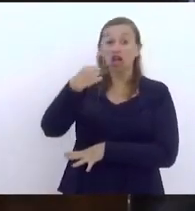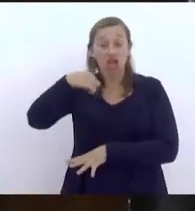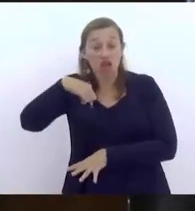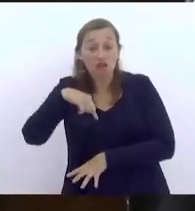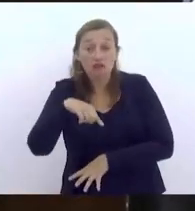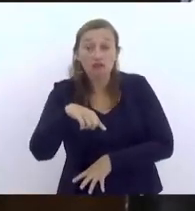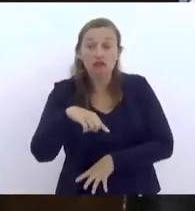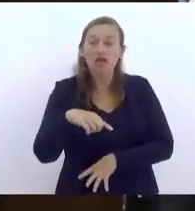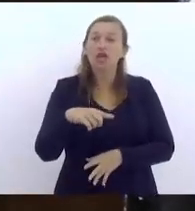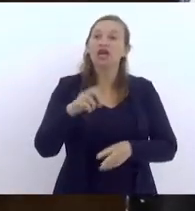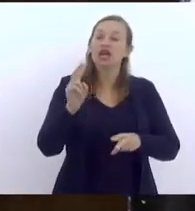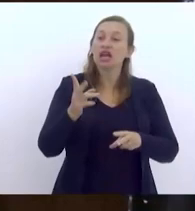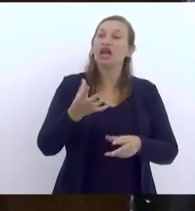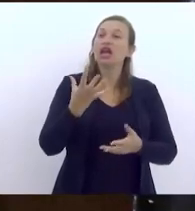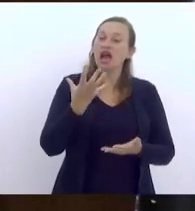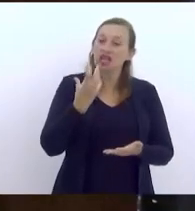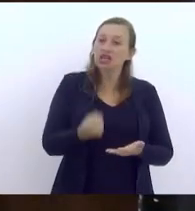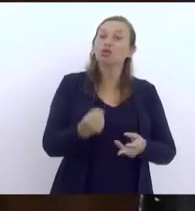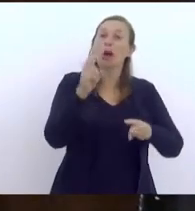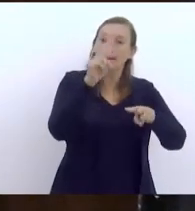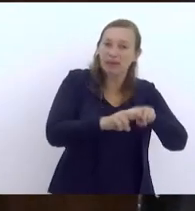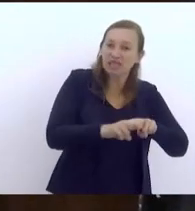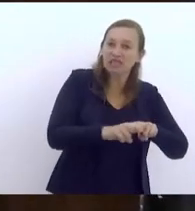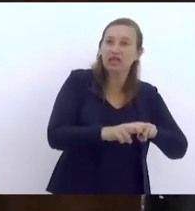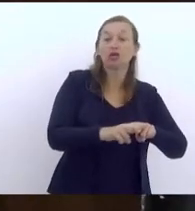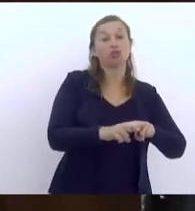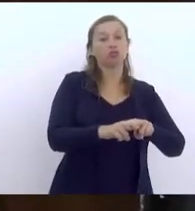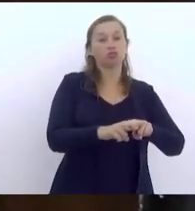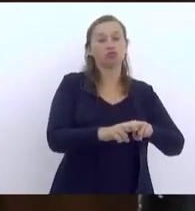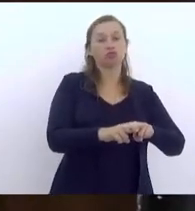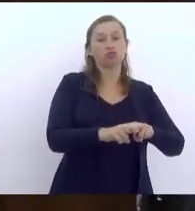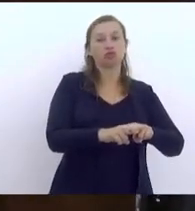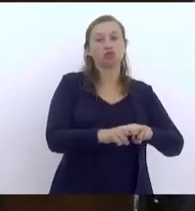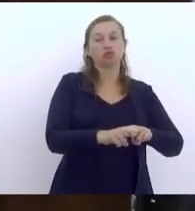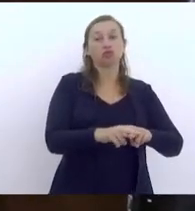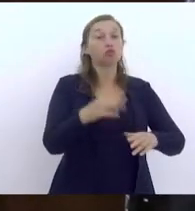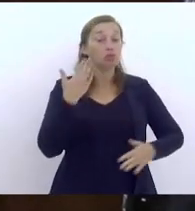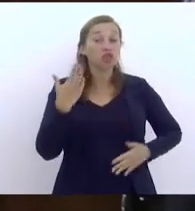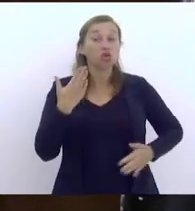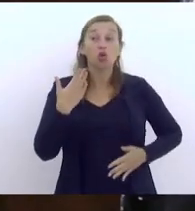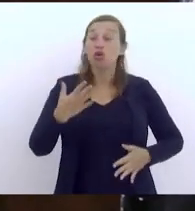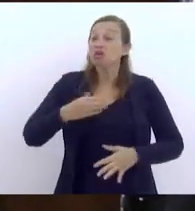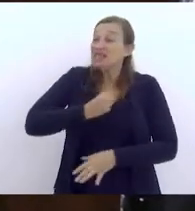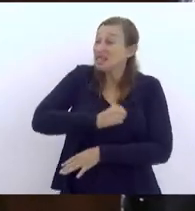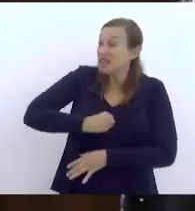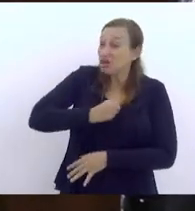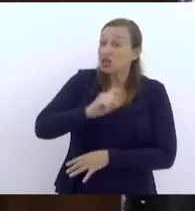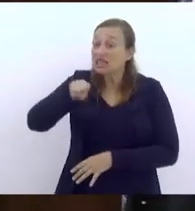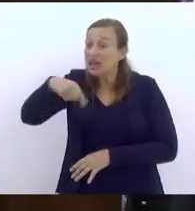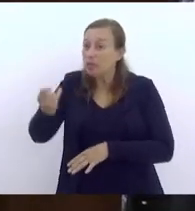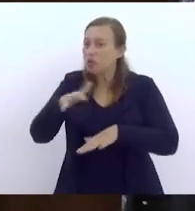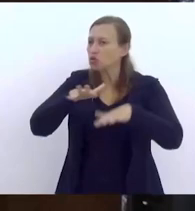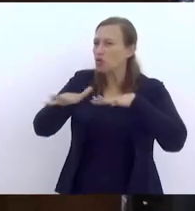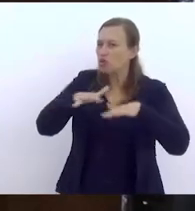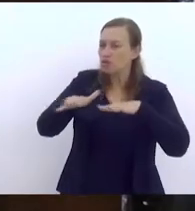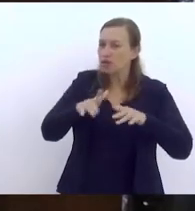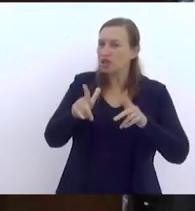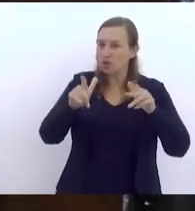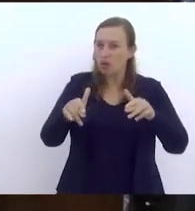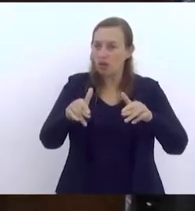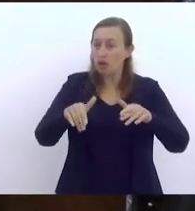a favor da prisão daquele bandido. O que eu sinto falta é que depois de um movimento como esse,